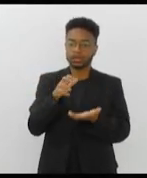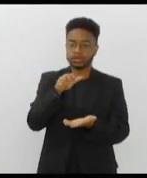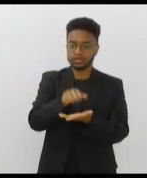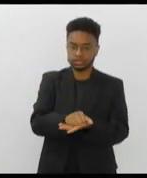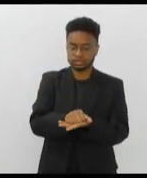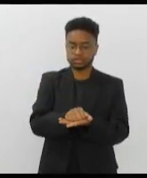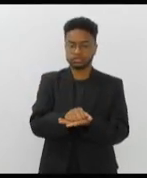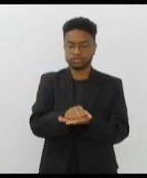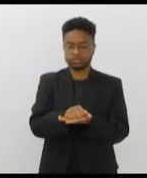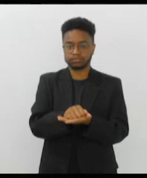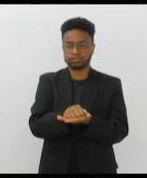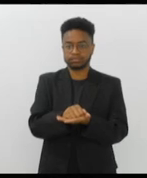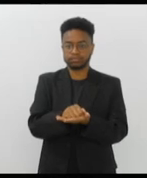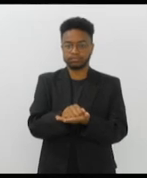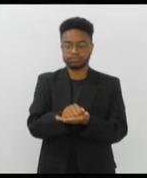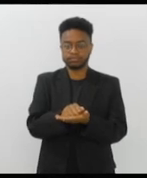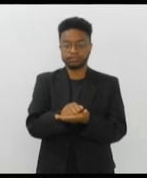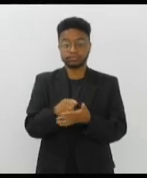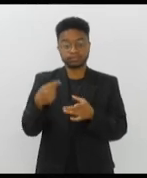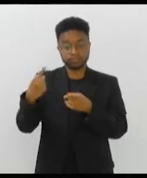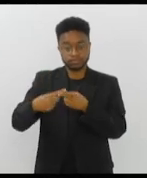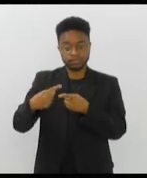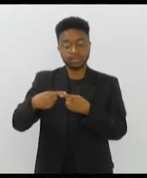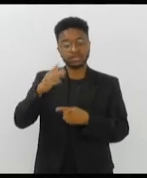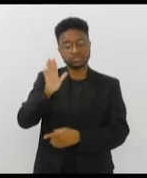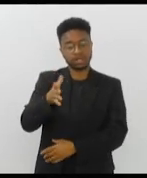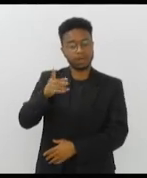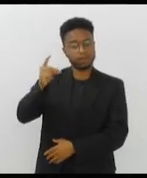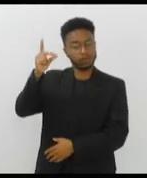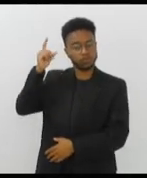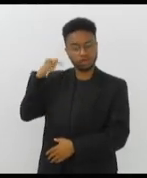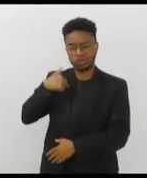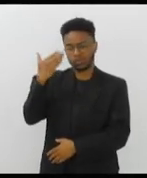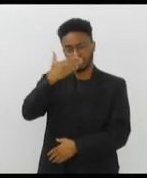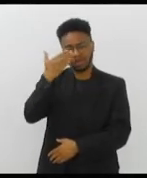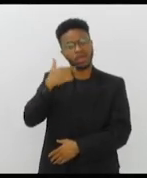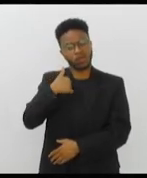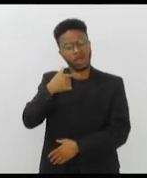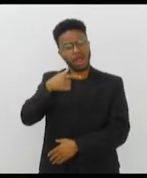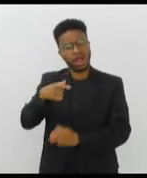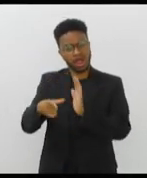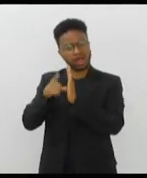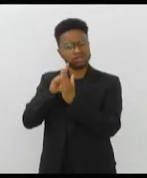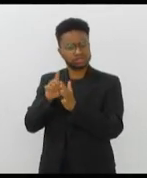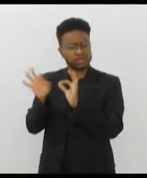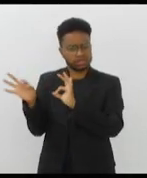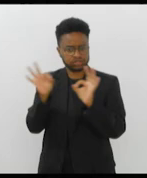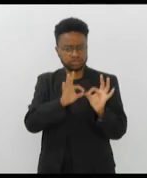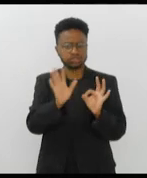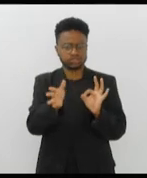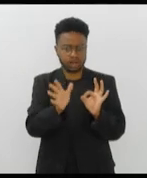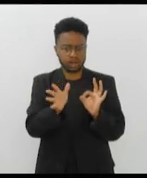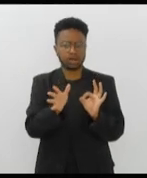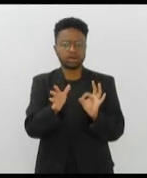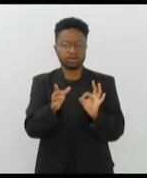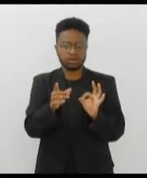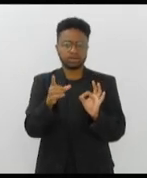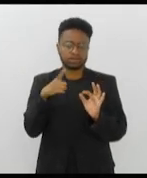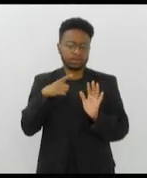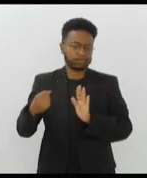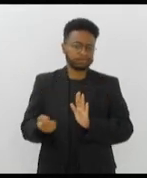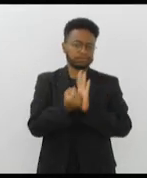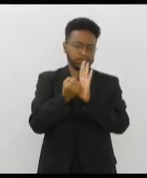registro, porque há muito tempo que eu não vejo, eu já assisti outras Olimpíadas, com marcos